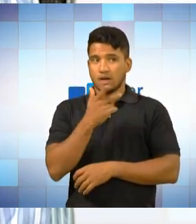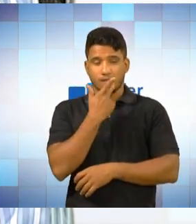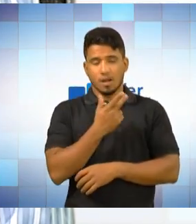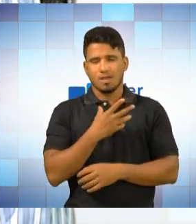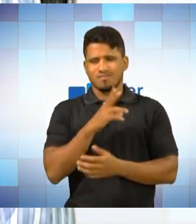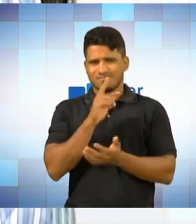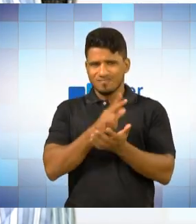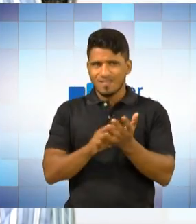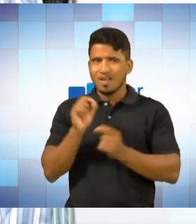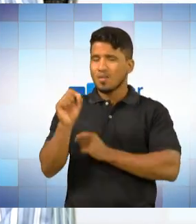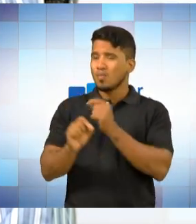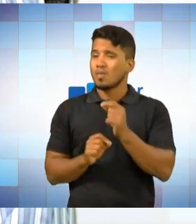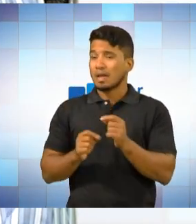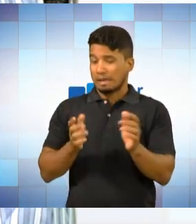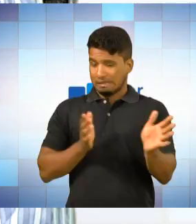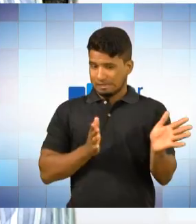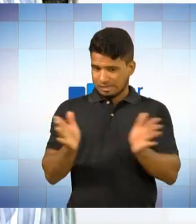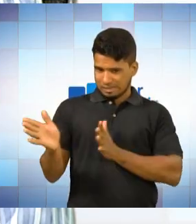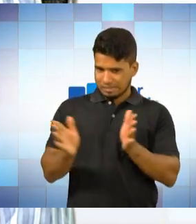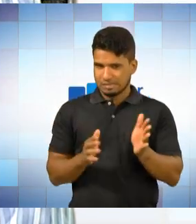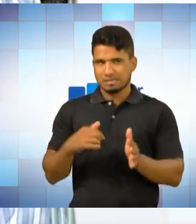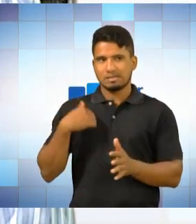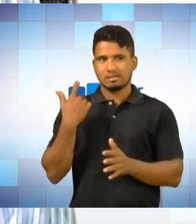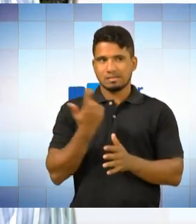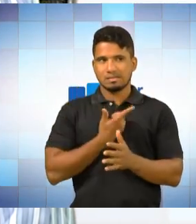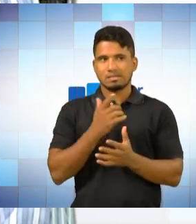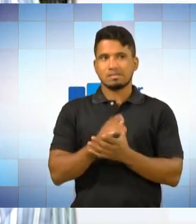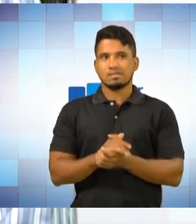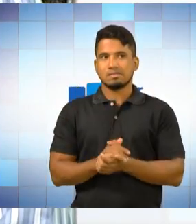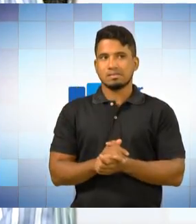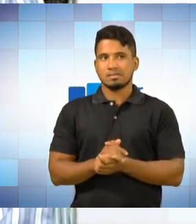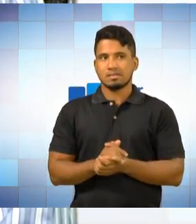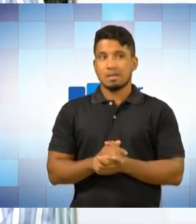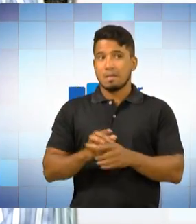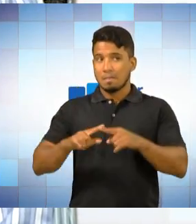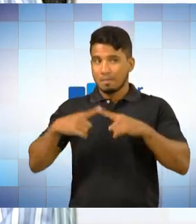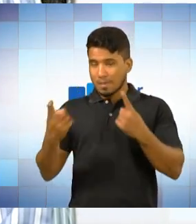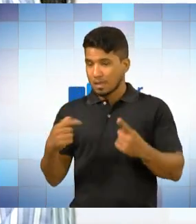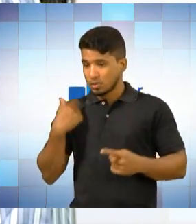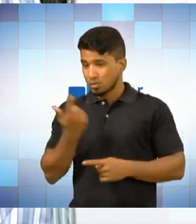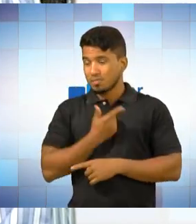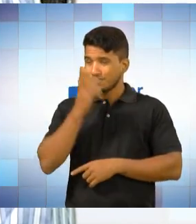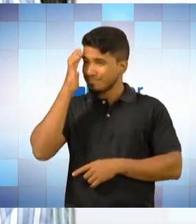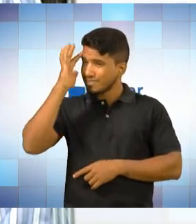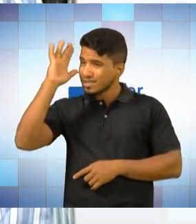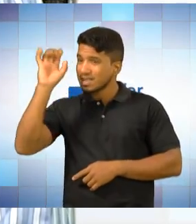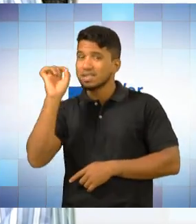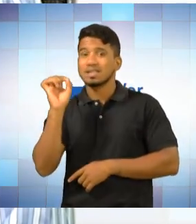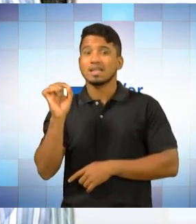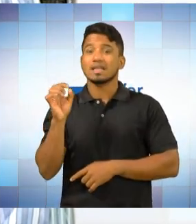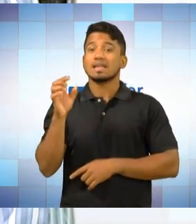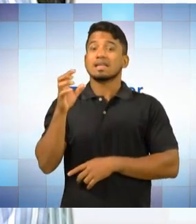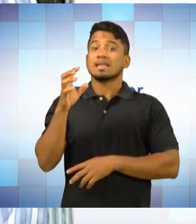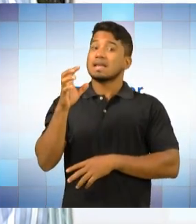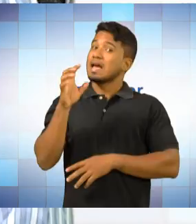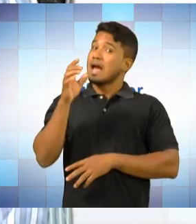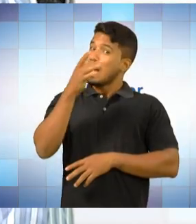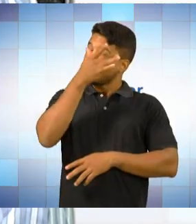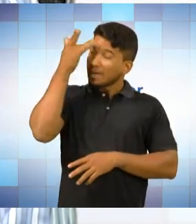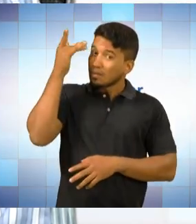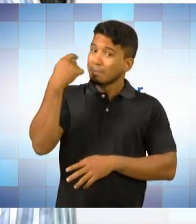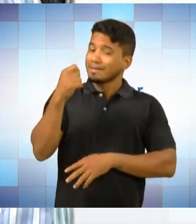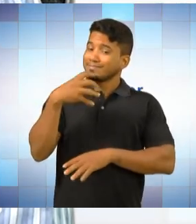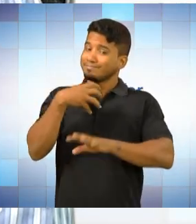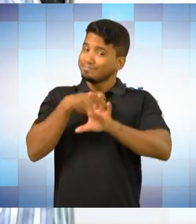falamos muito em acessibilidade urbana, mas nós temos que pensar na sensibilidade